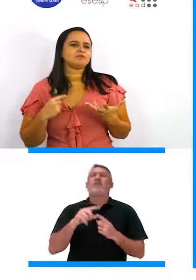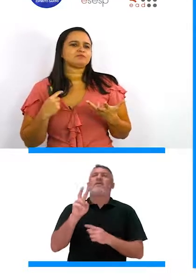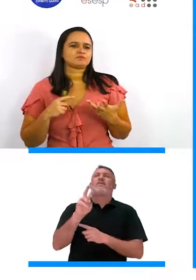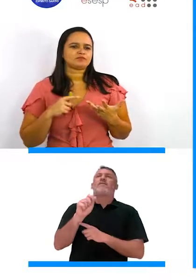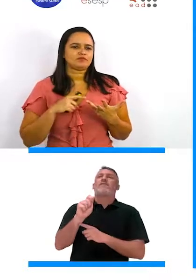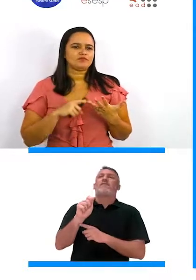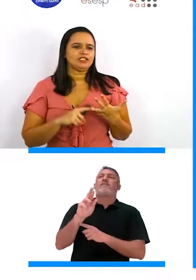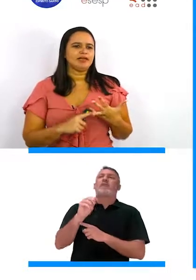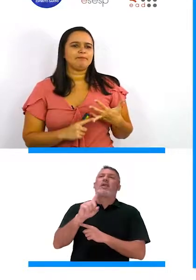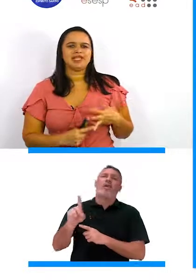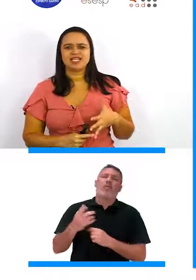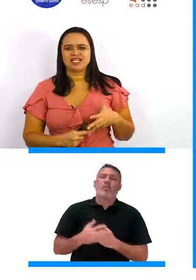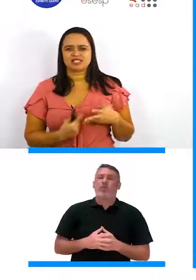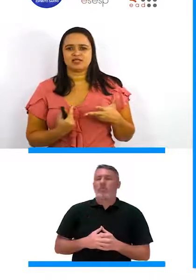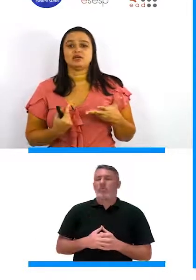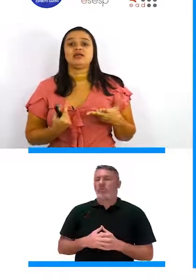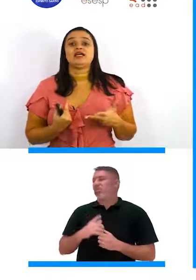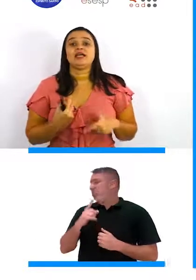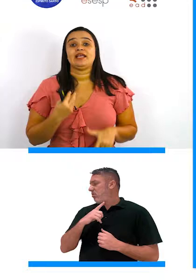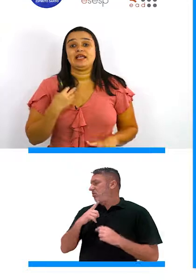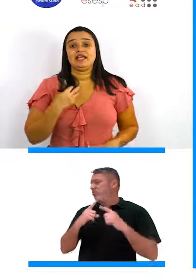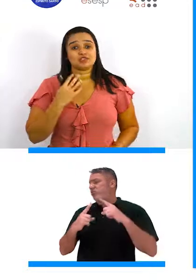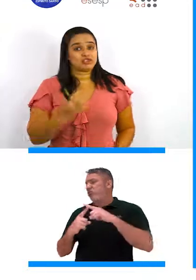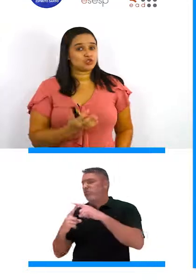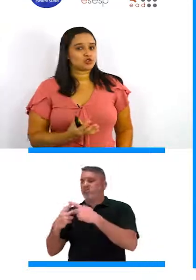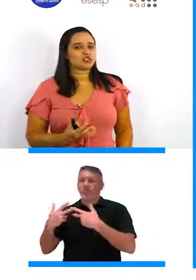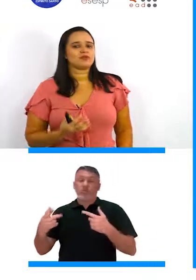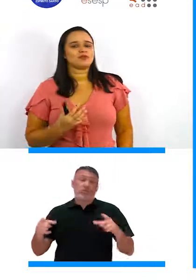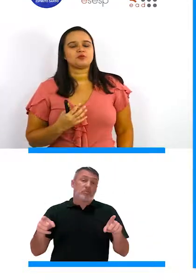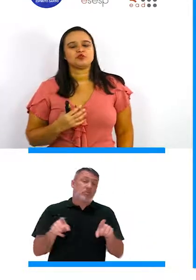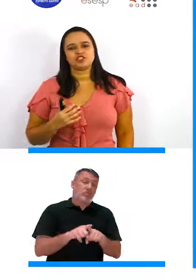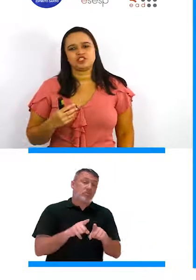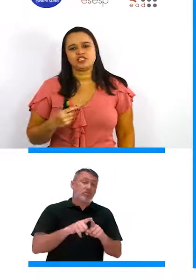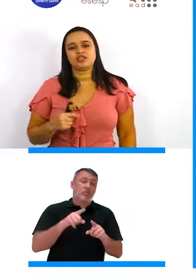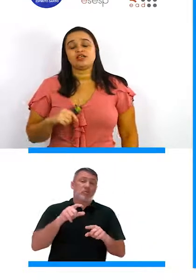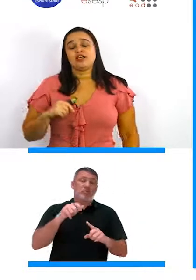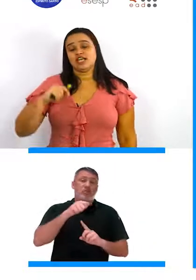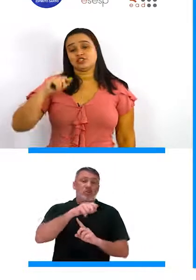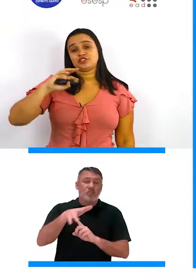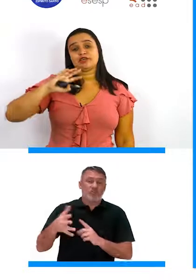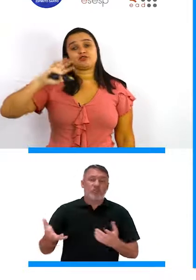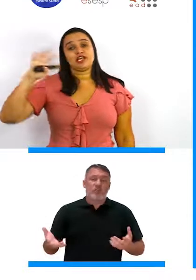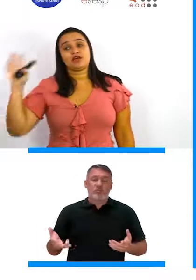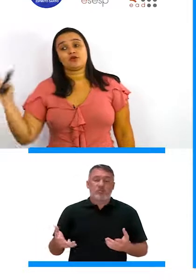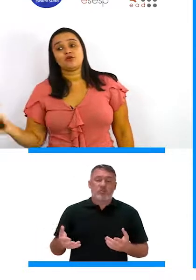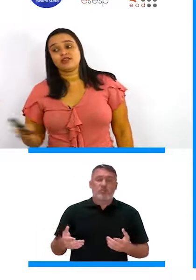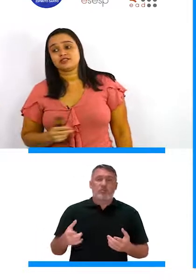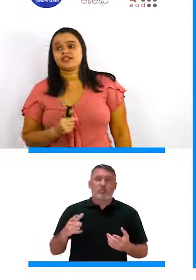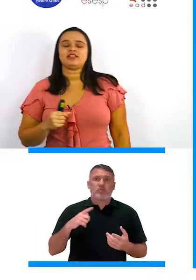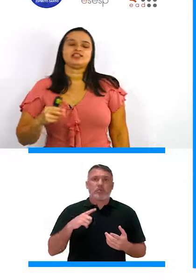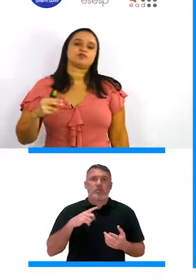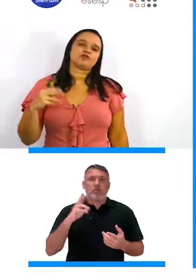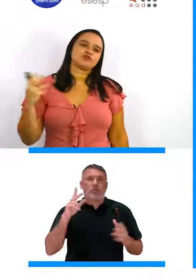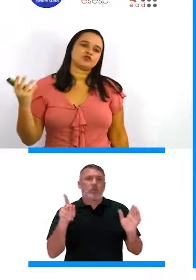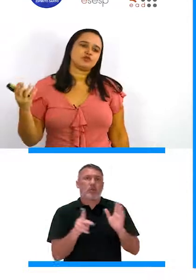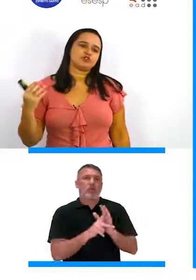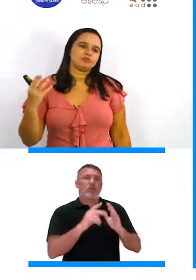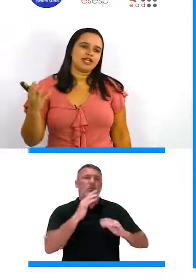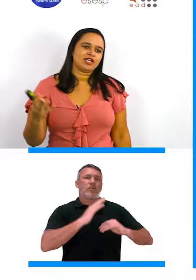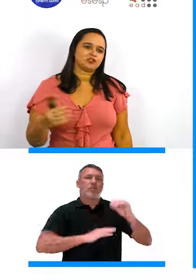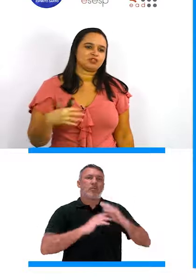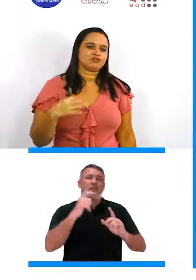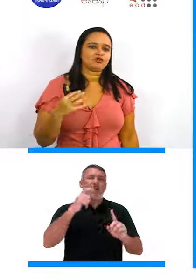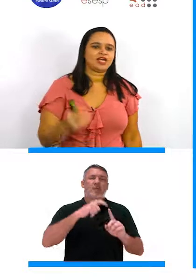varão, né? Bênção, e às vezes soa também como gíria. A gente tem os jargões, né, das